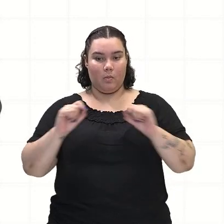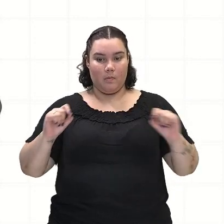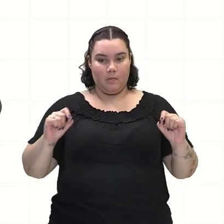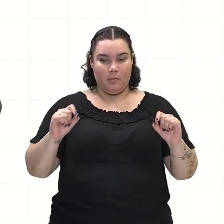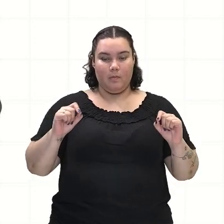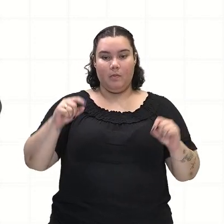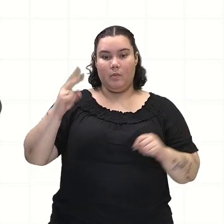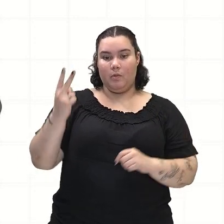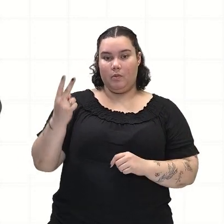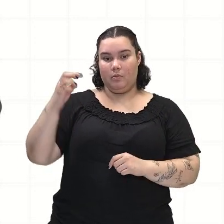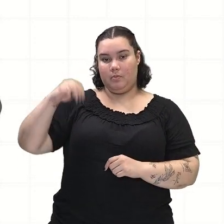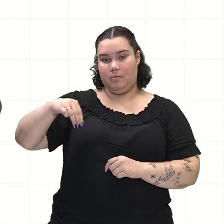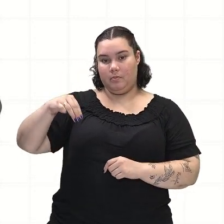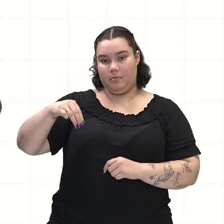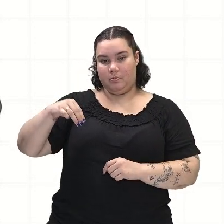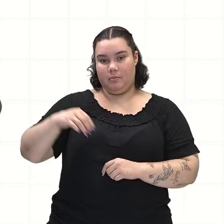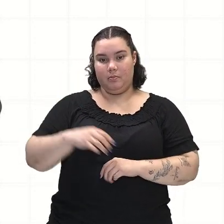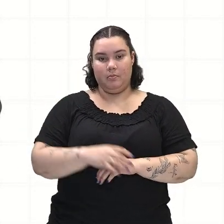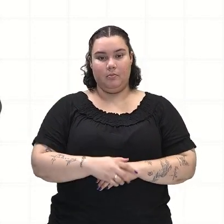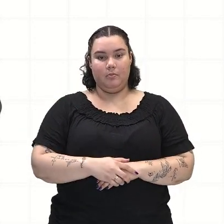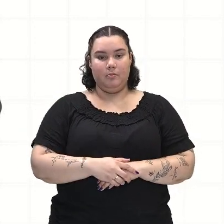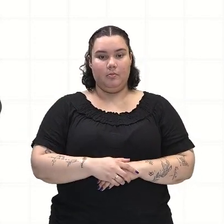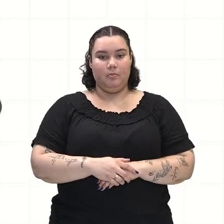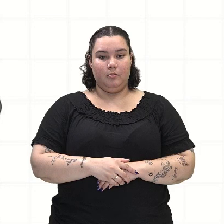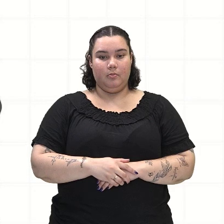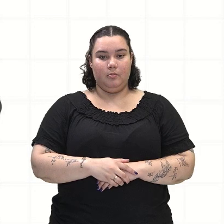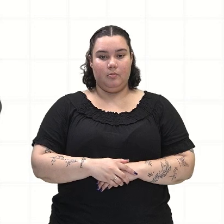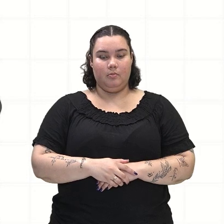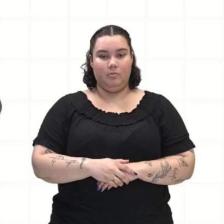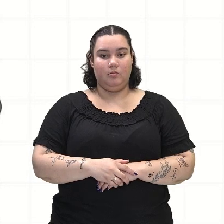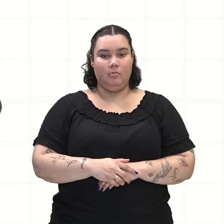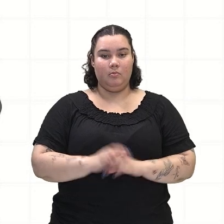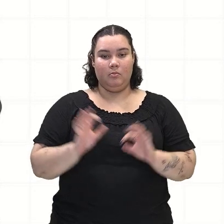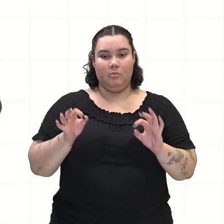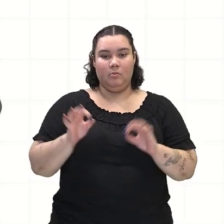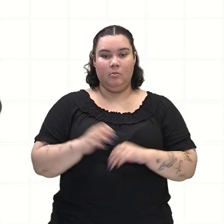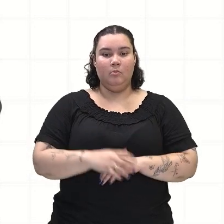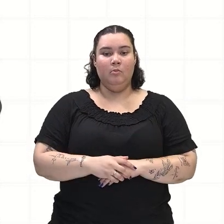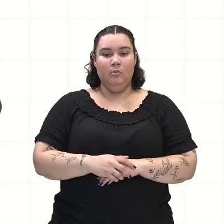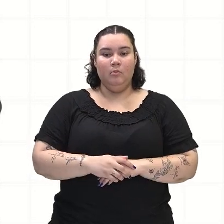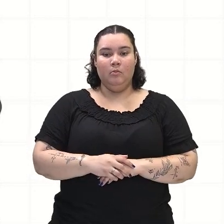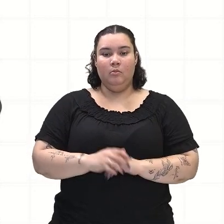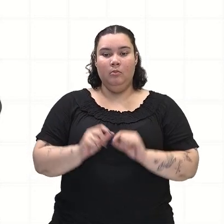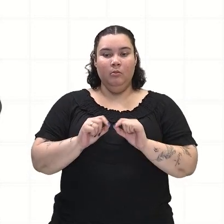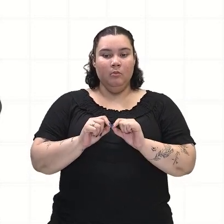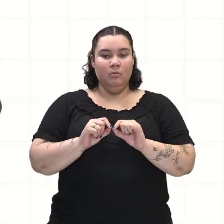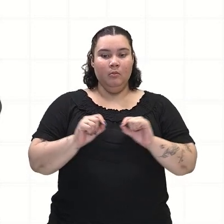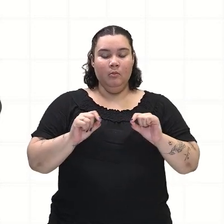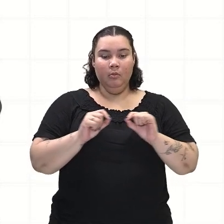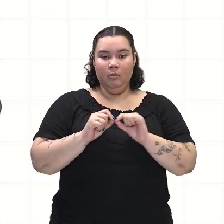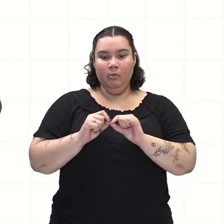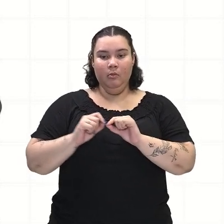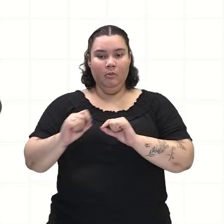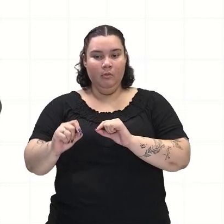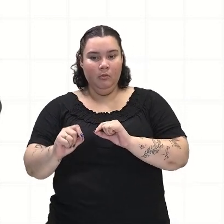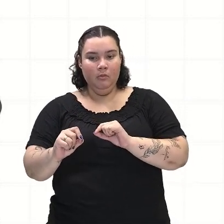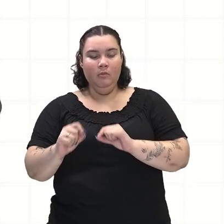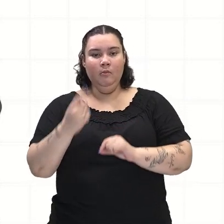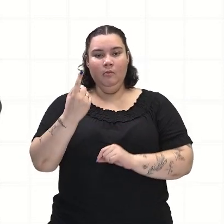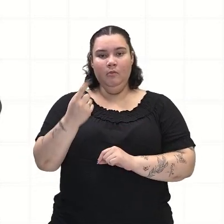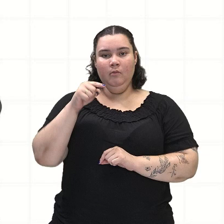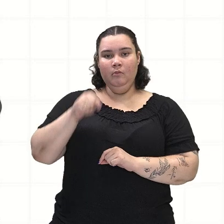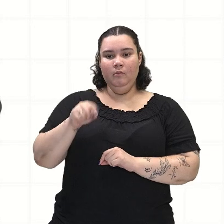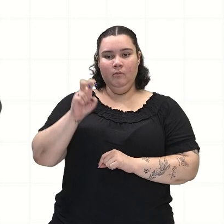metros, que vai ser 2 metros. A largura é 1,5